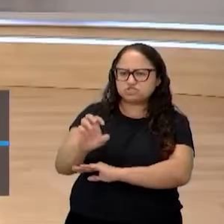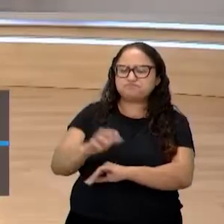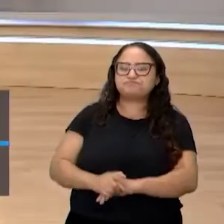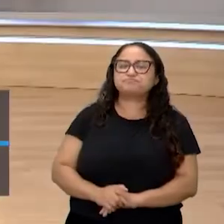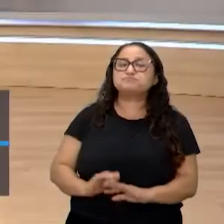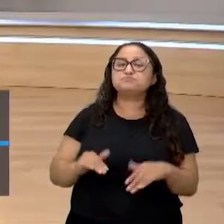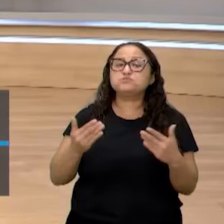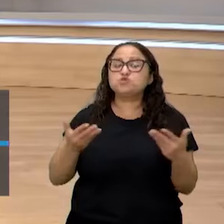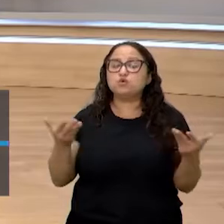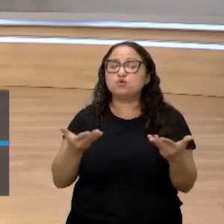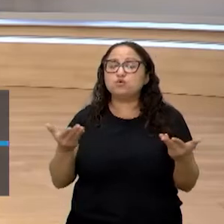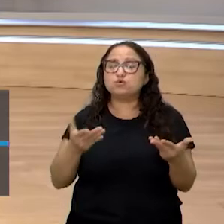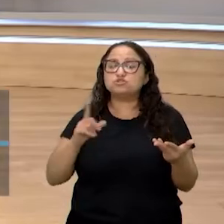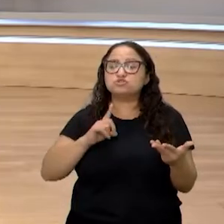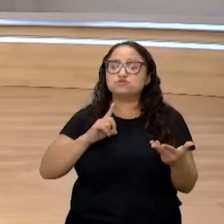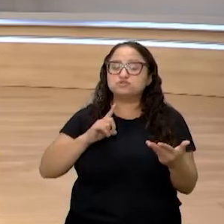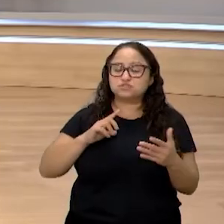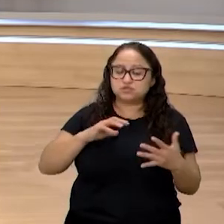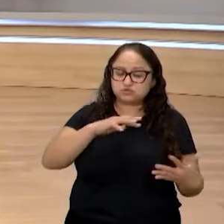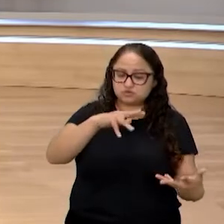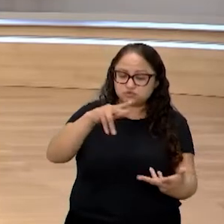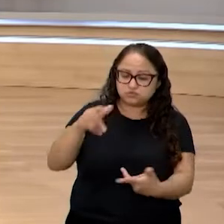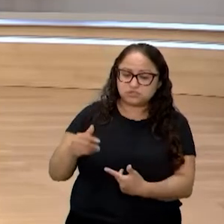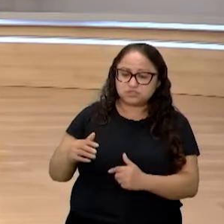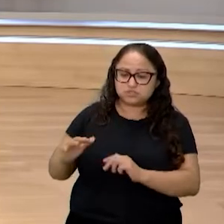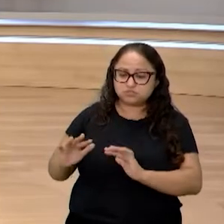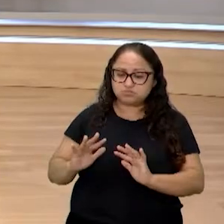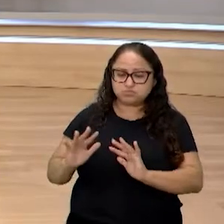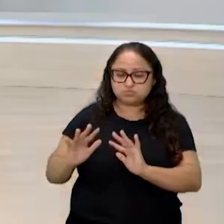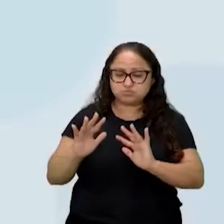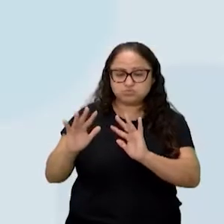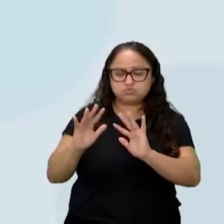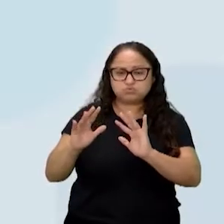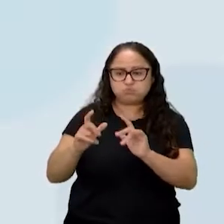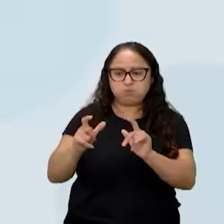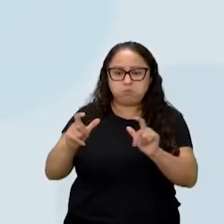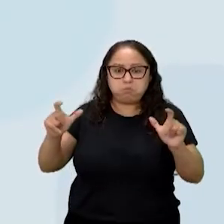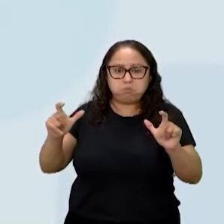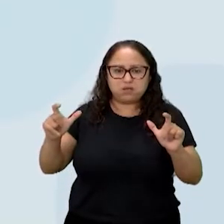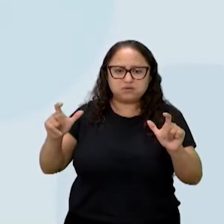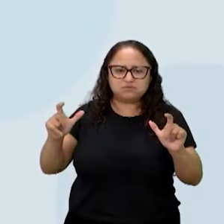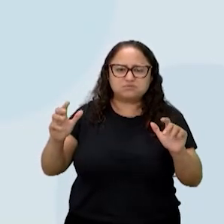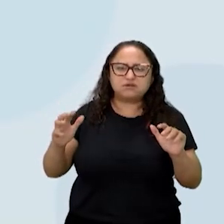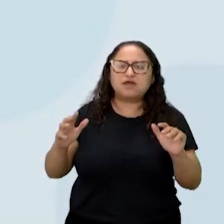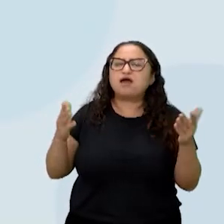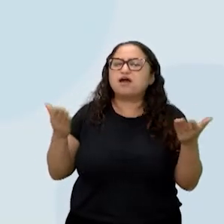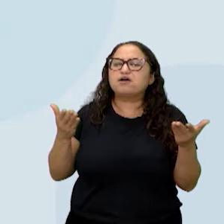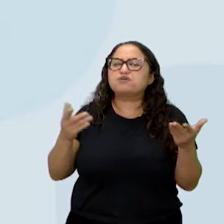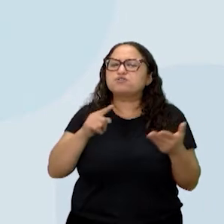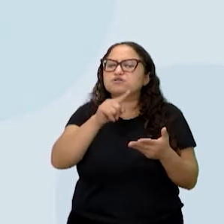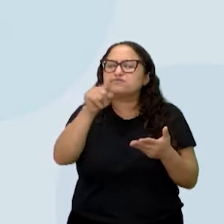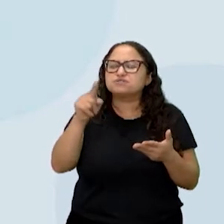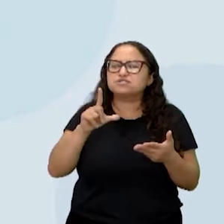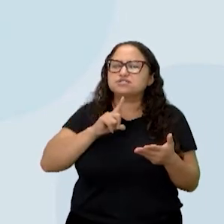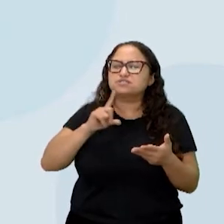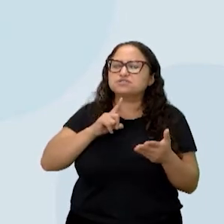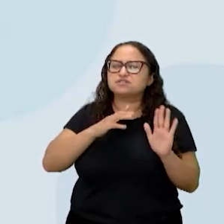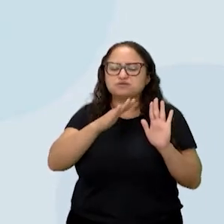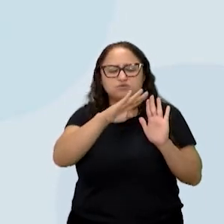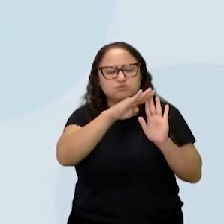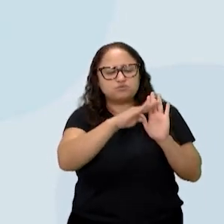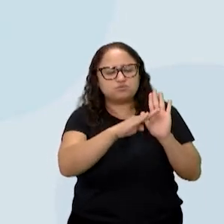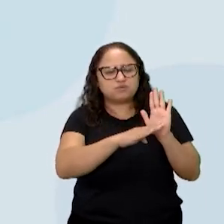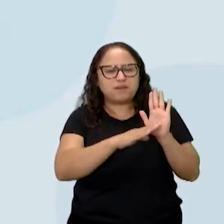então, hoje vamos falar dos planetas gasosos, né? Os planetas gigantes. Pessoal, tá para vocês aí, ó. Aqui tem uma tabelinha com